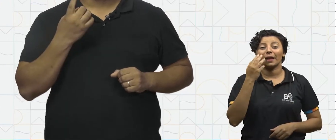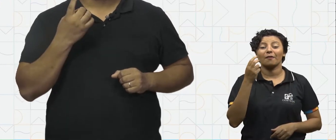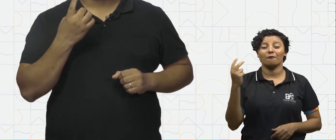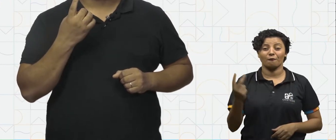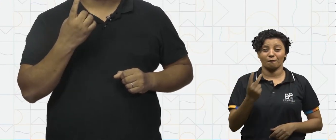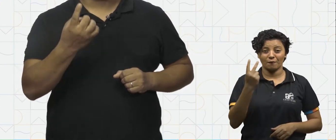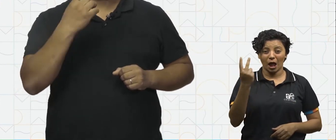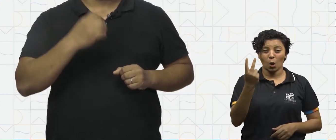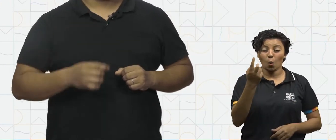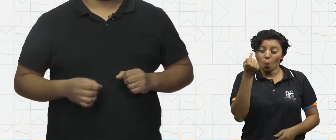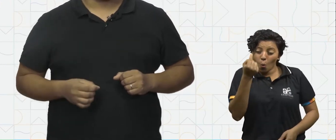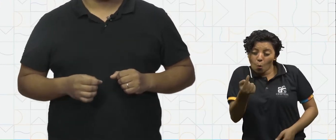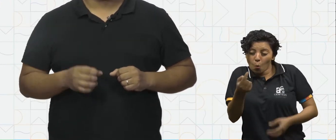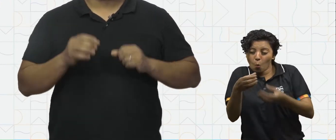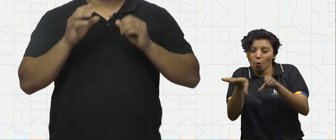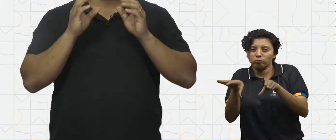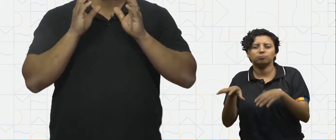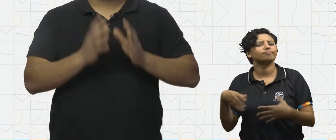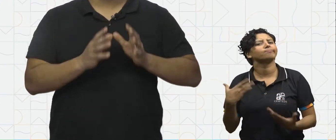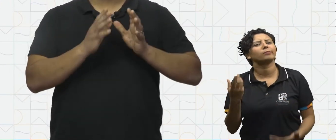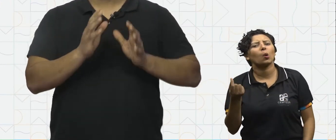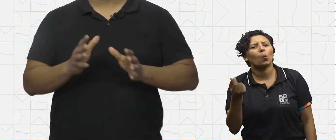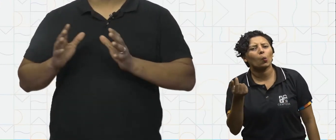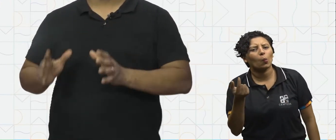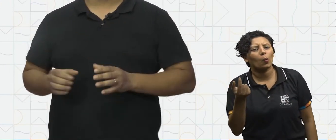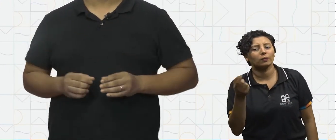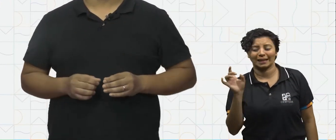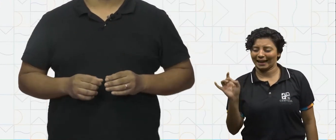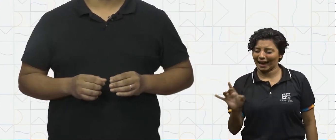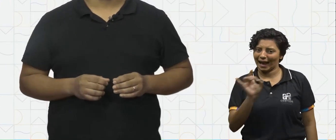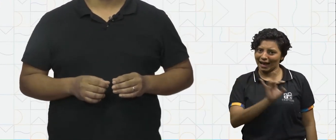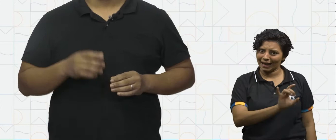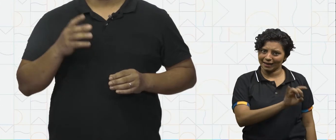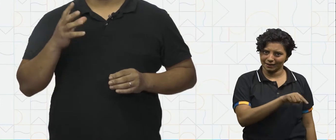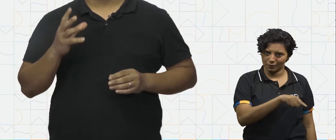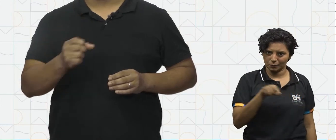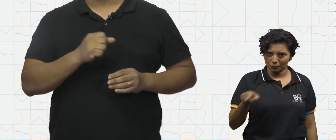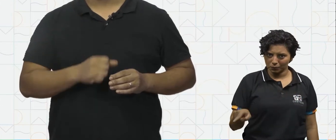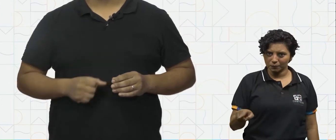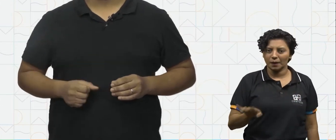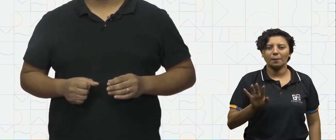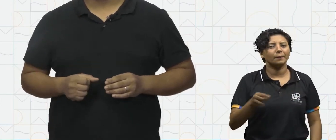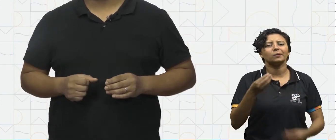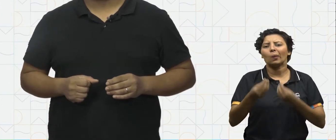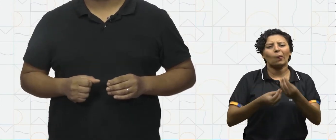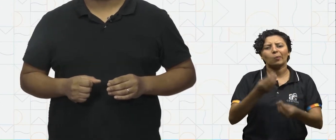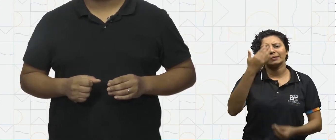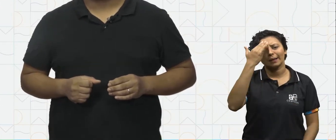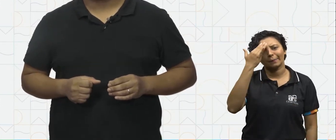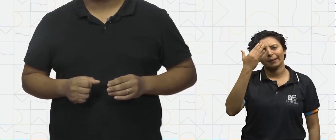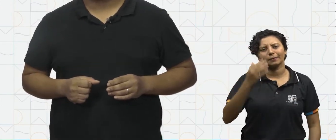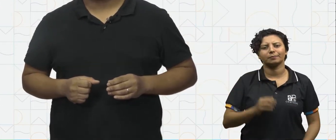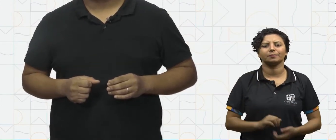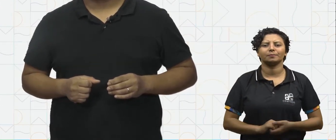valor unitário dos ovos de cada uma das cartelas. Mas como podemos fazer